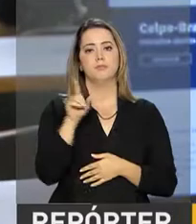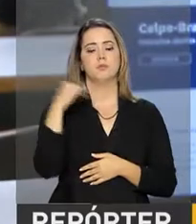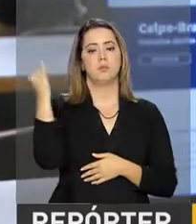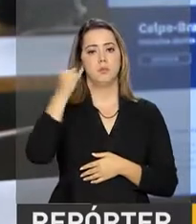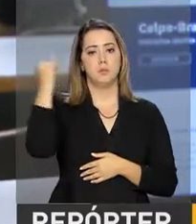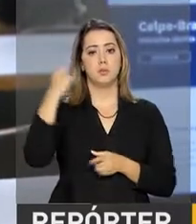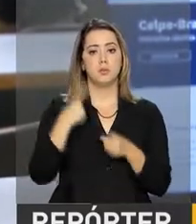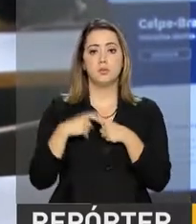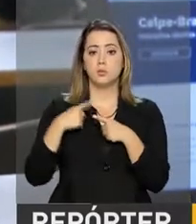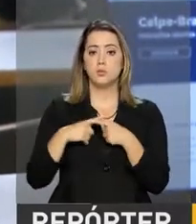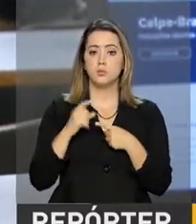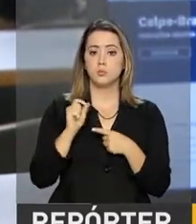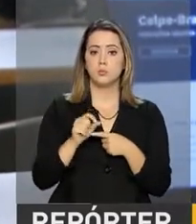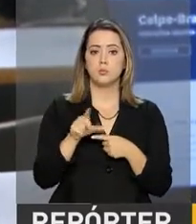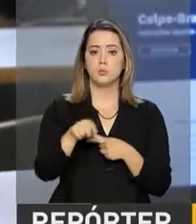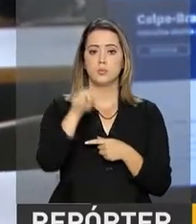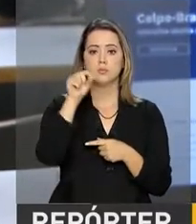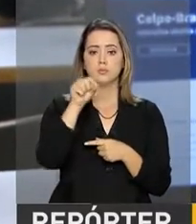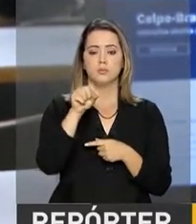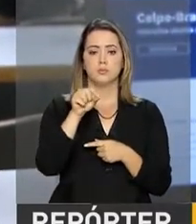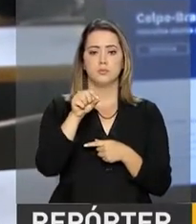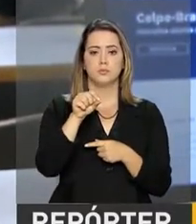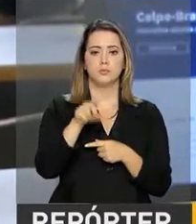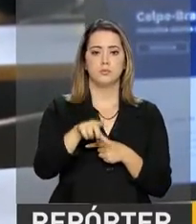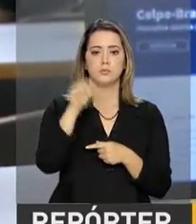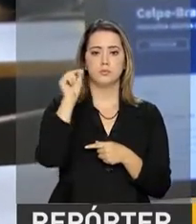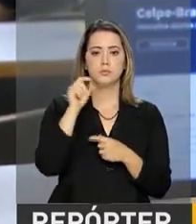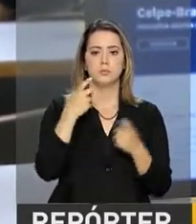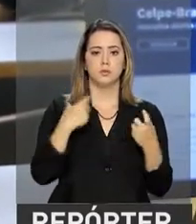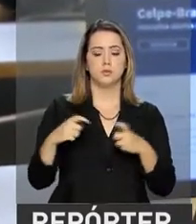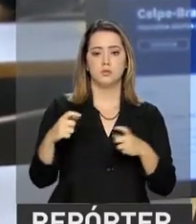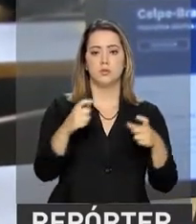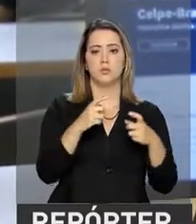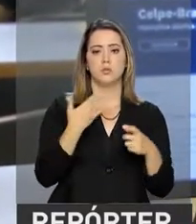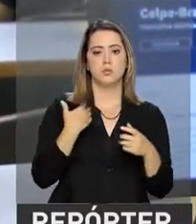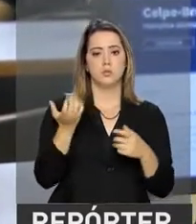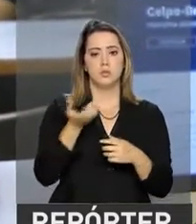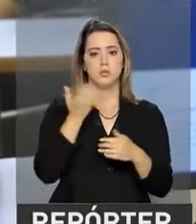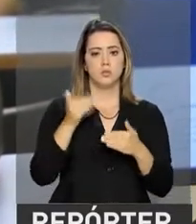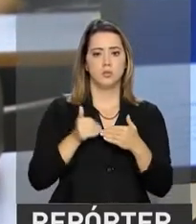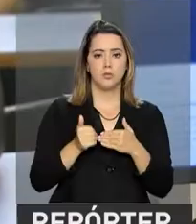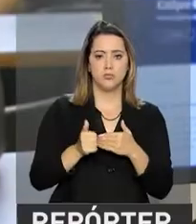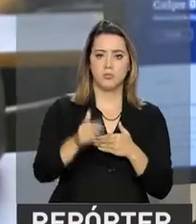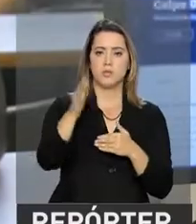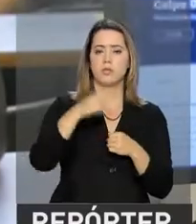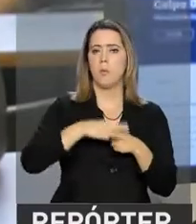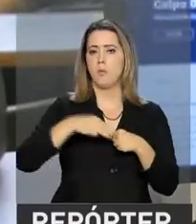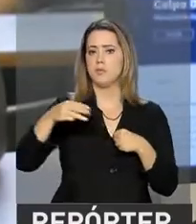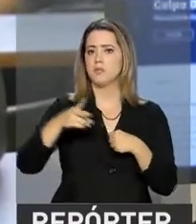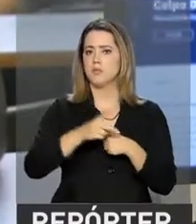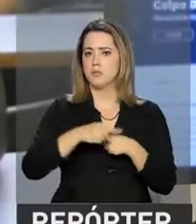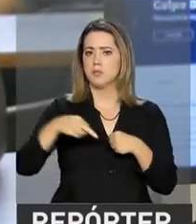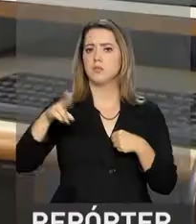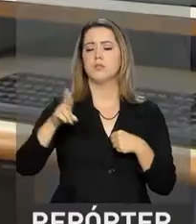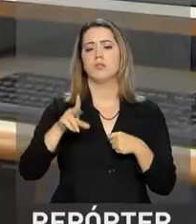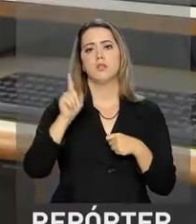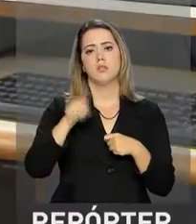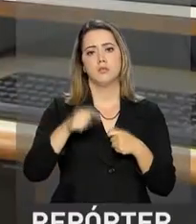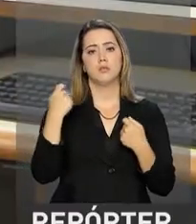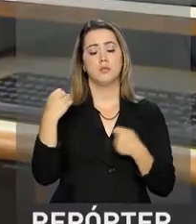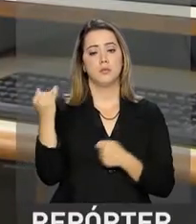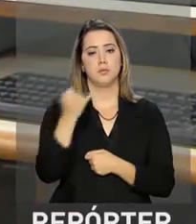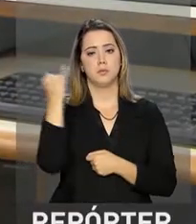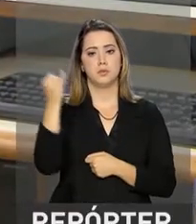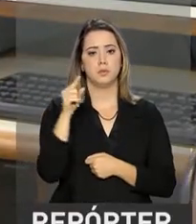importante pela escolha da academia. Eu quero seguir no mestrado, doutorado, então o ENAD é fundamental. Em